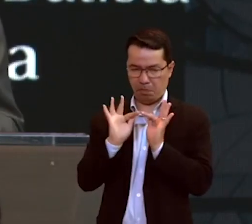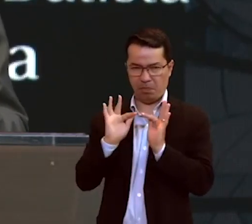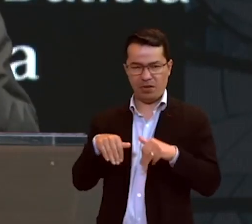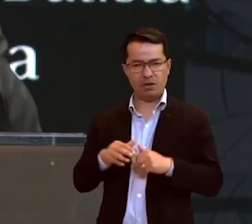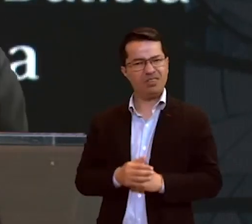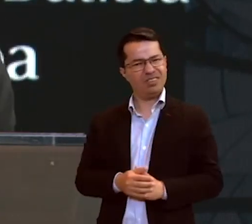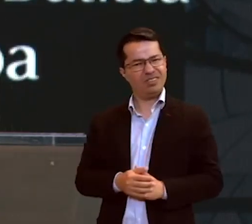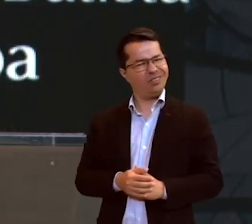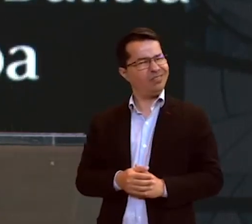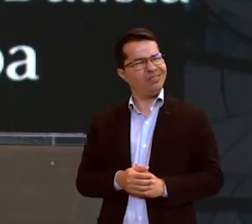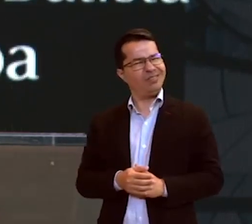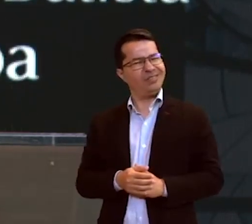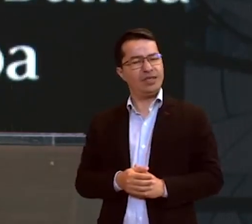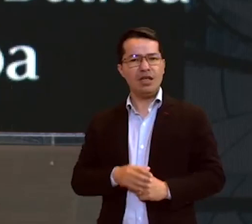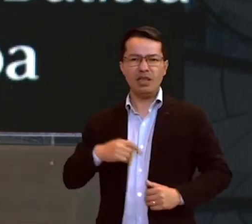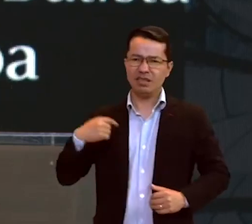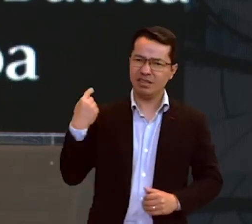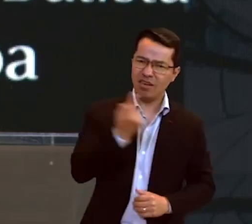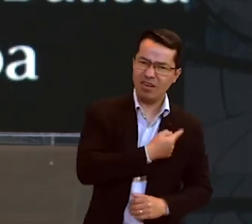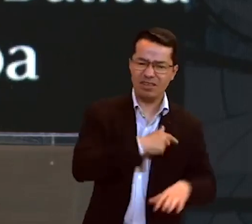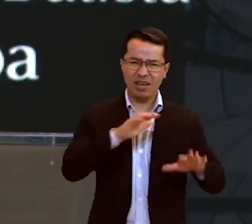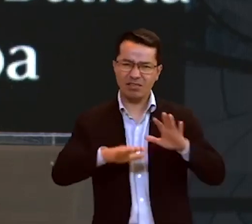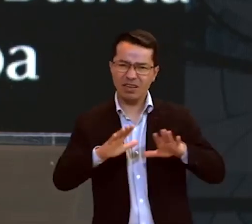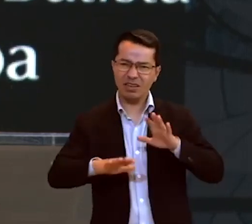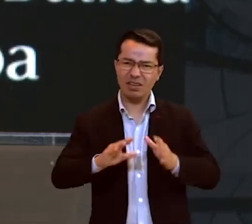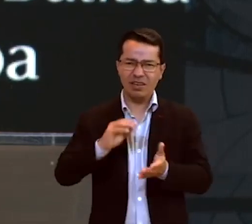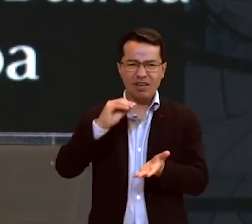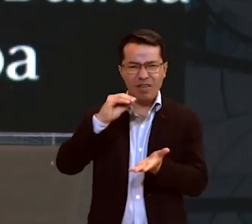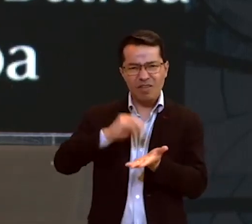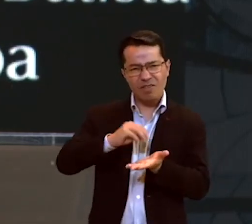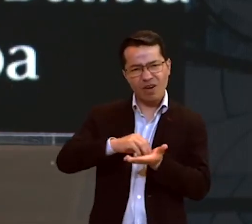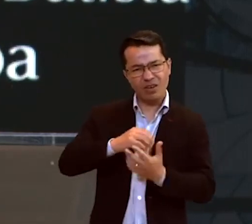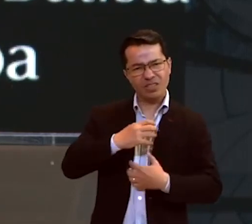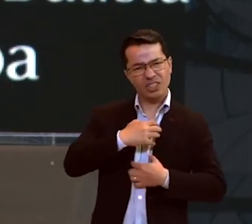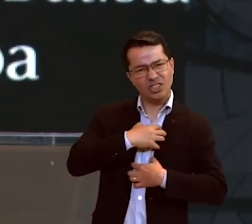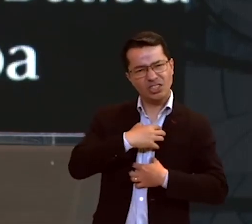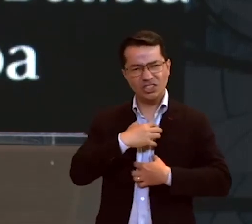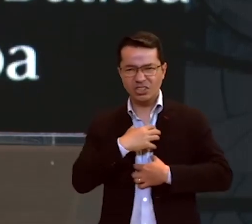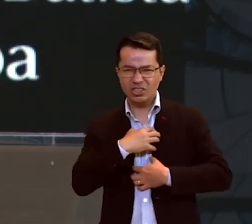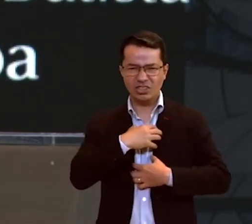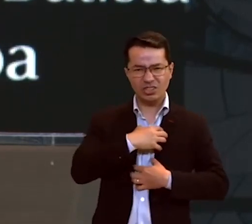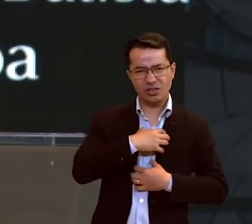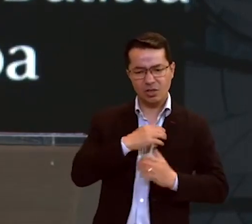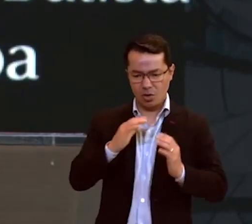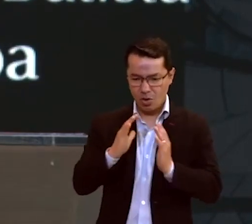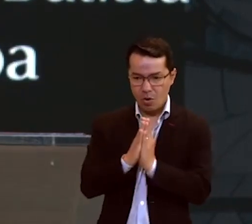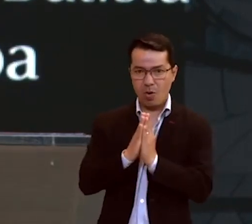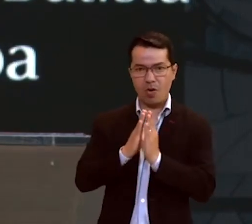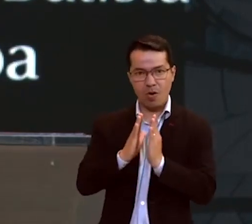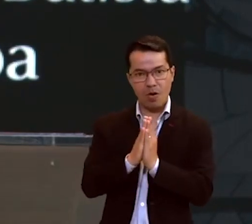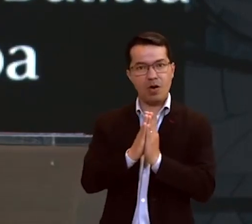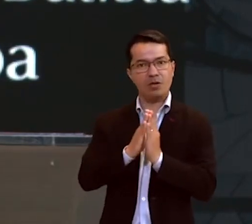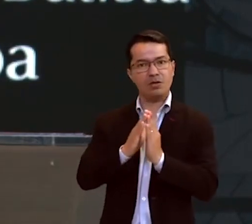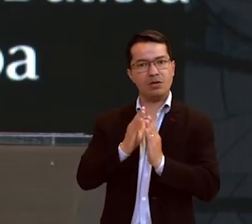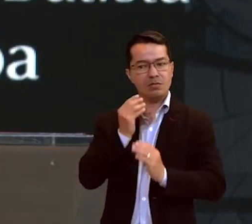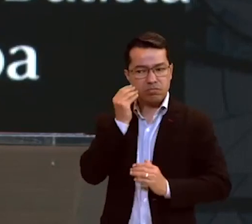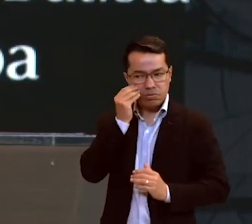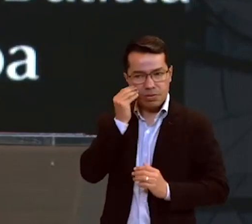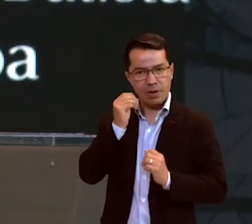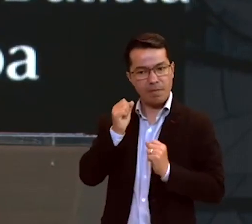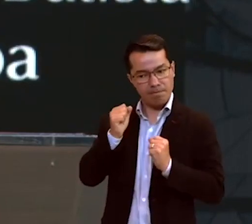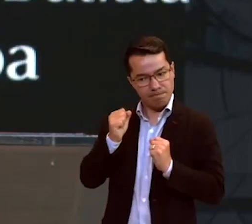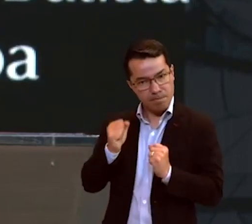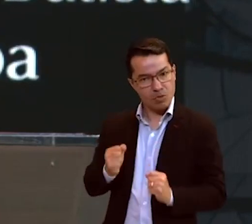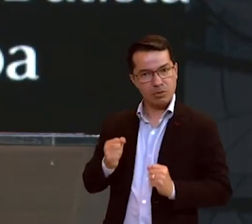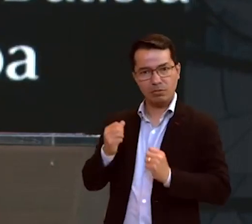muitos momentos a gente não tem esse discernimento, ou a gente não se apropria, ou a gente não experimenta o poder que é falar